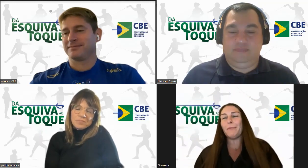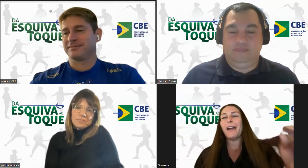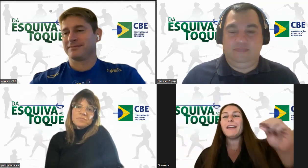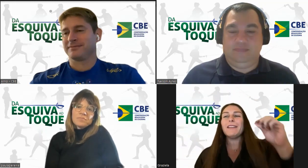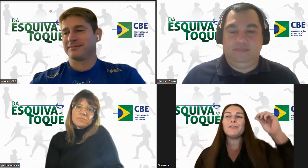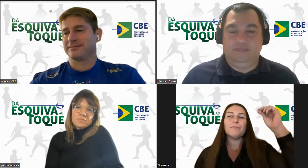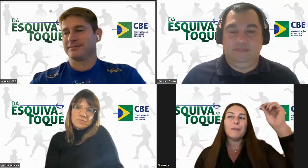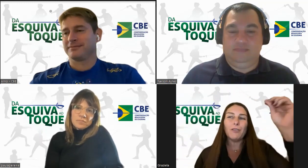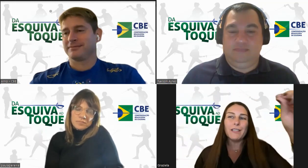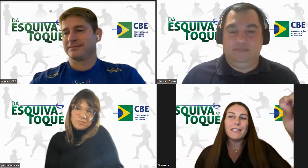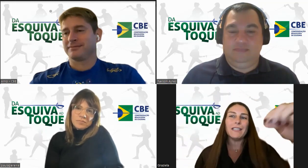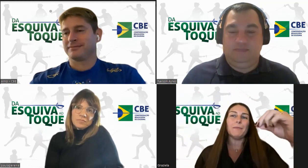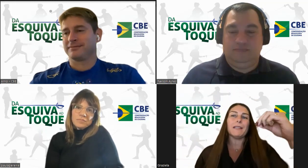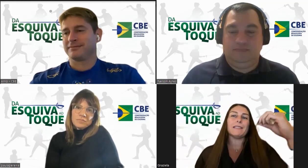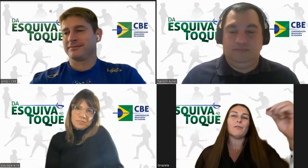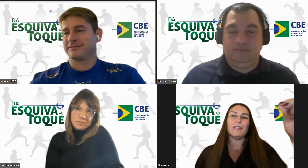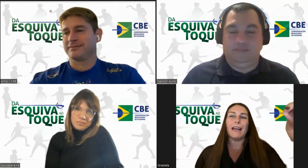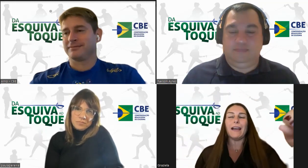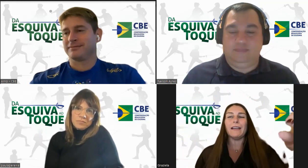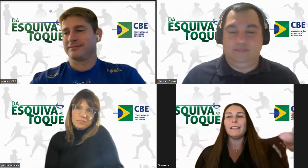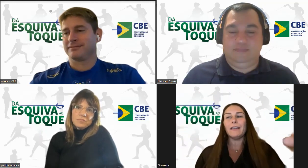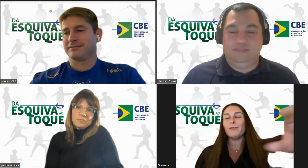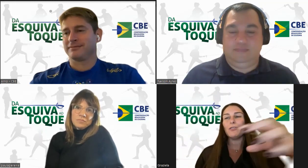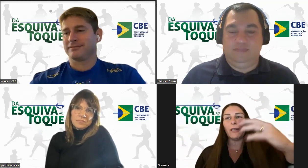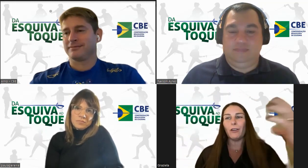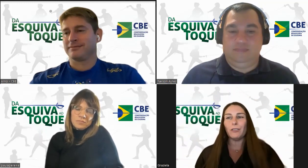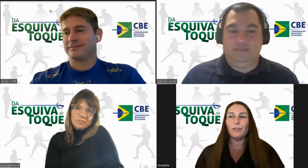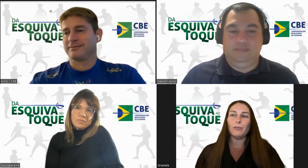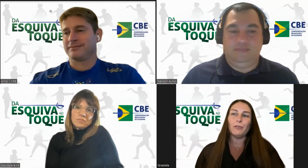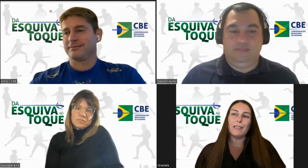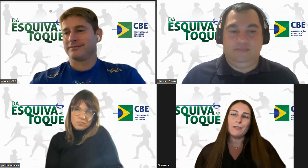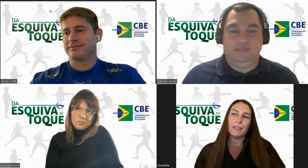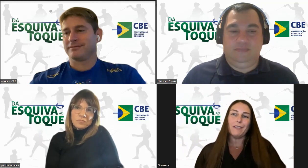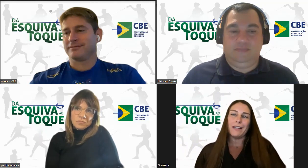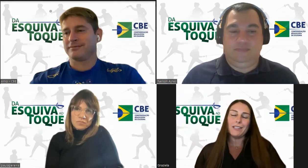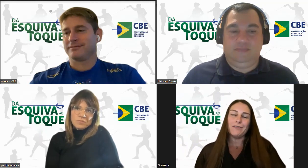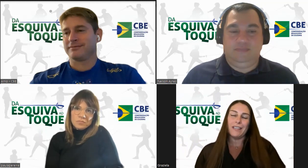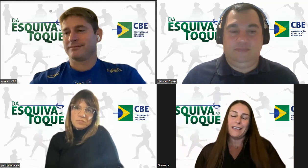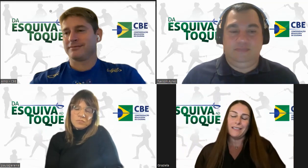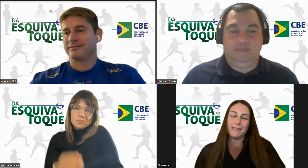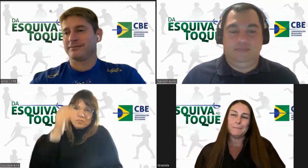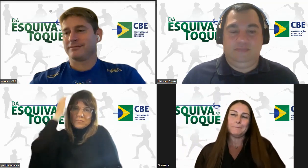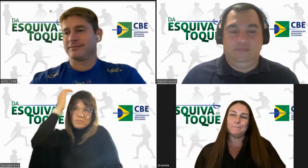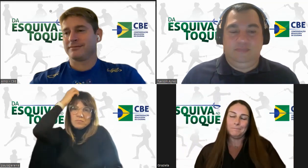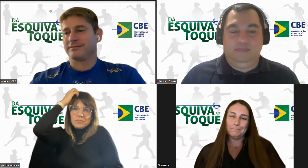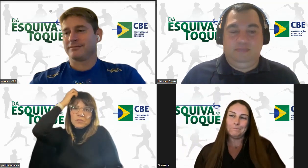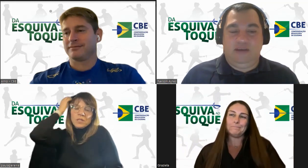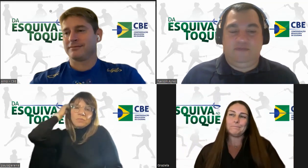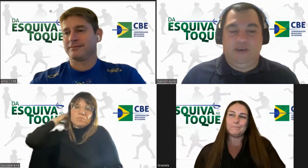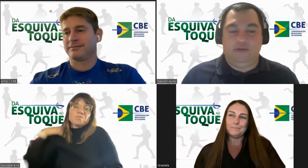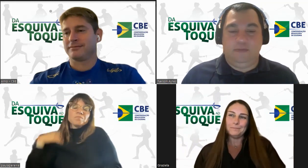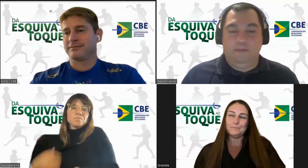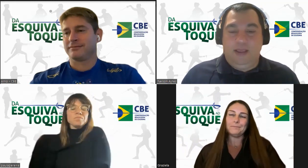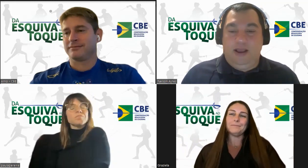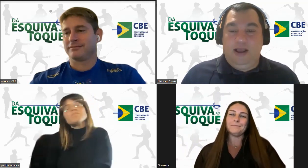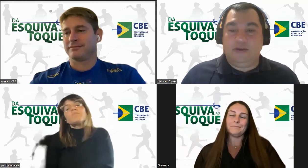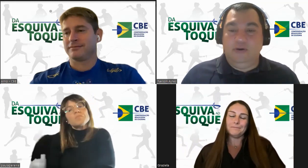a gente tem é mais uma coisinha para ser cuidada e o somatório de tudo isso é que faz a diferença